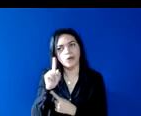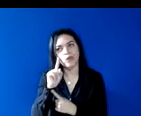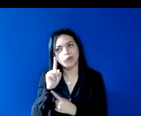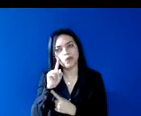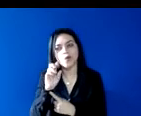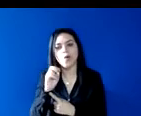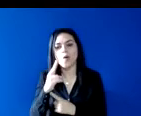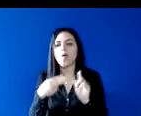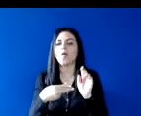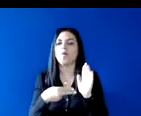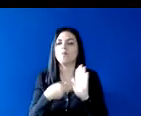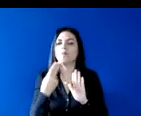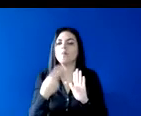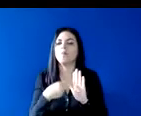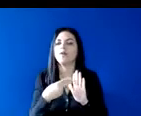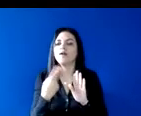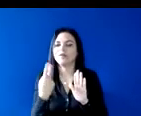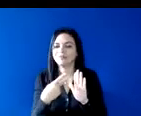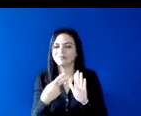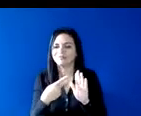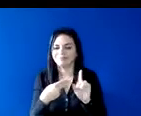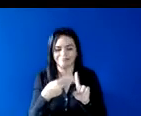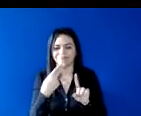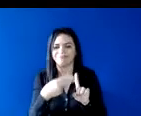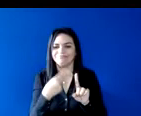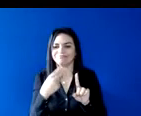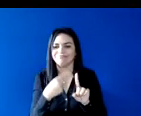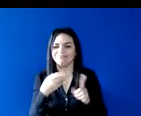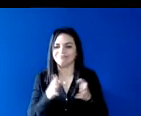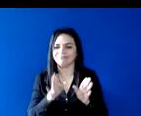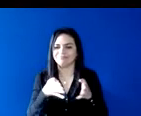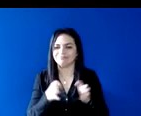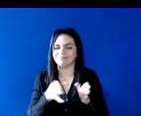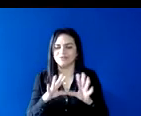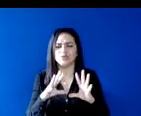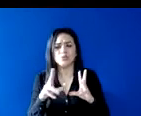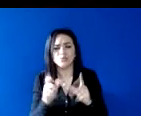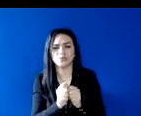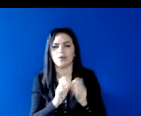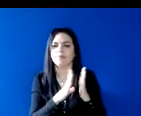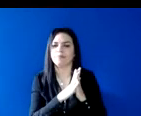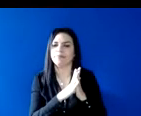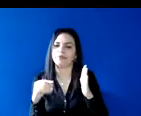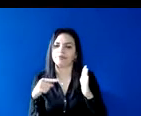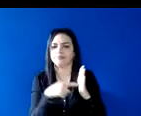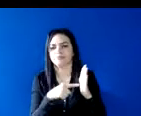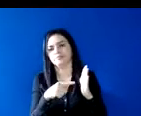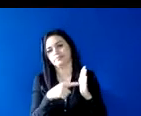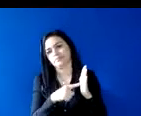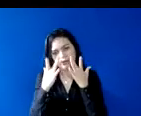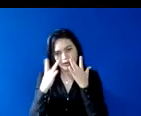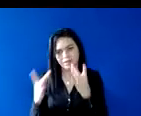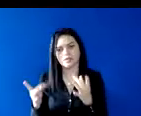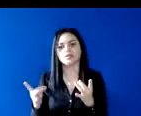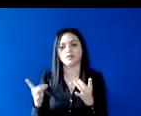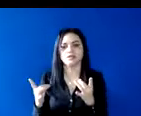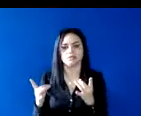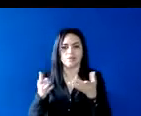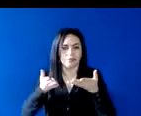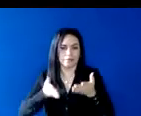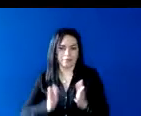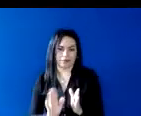cesarianas desnecessárias. Tudo isso faz parte de um modelo de atenção ao parto e nascimento, que tem que ser